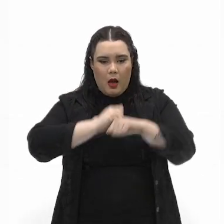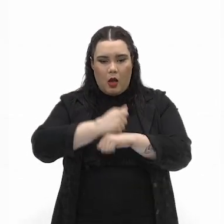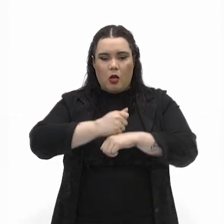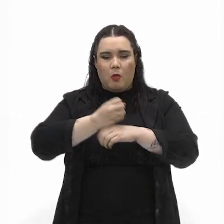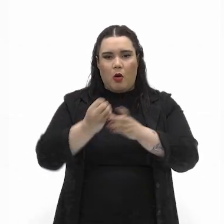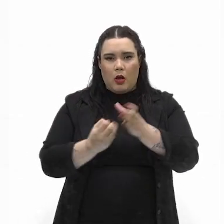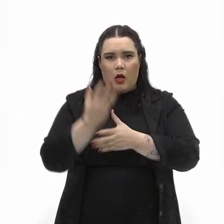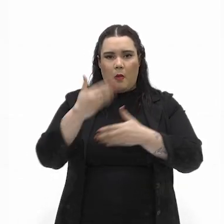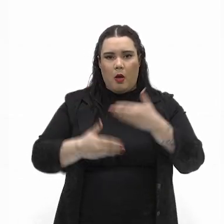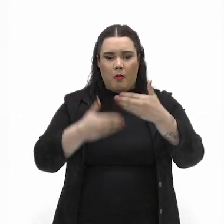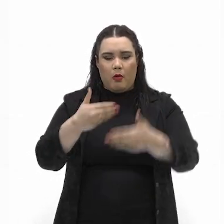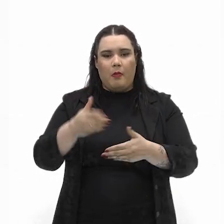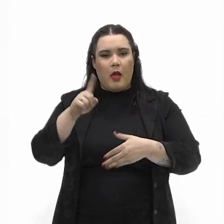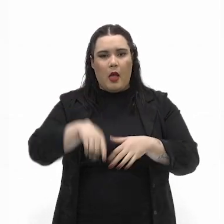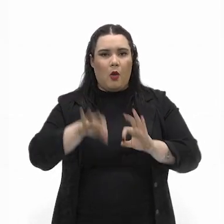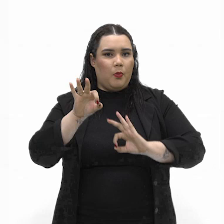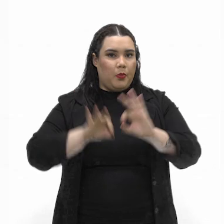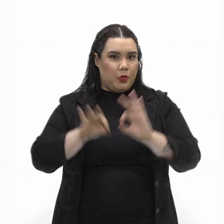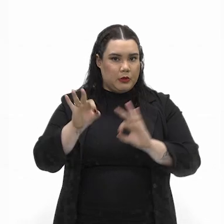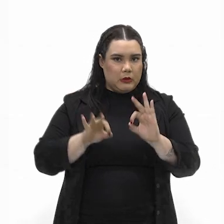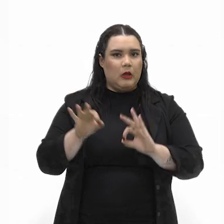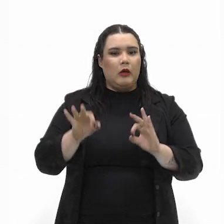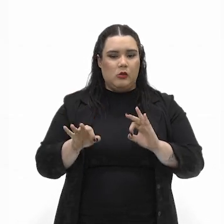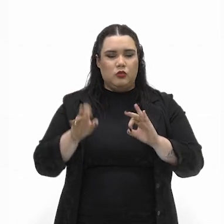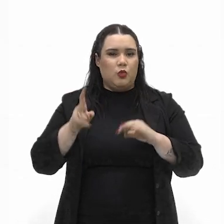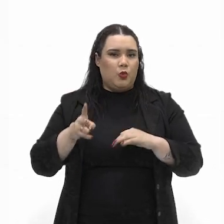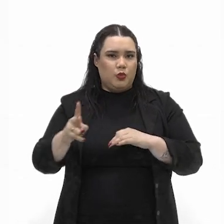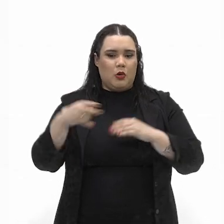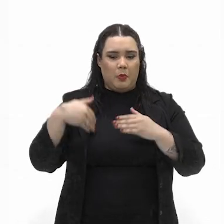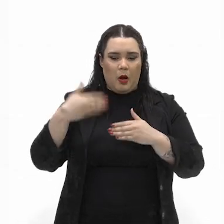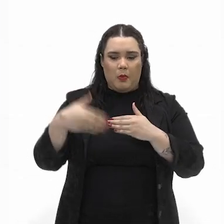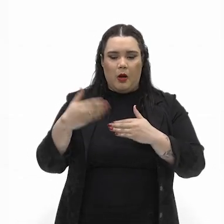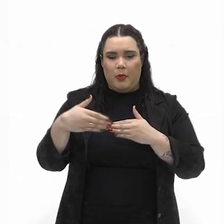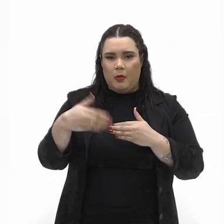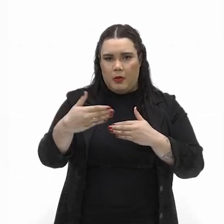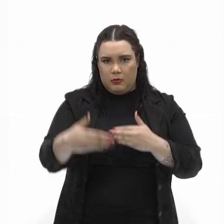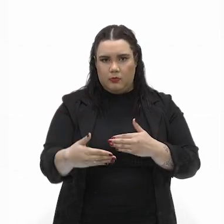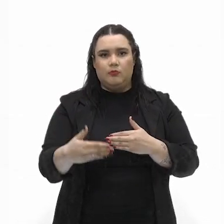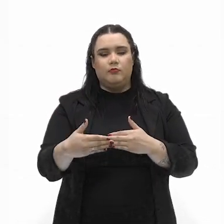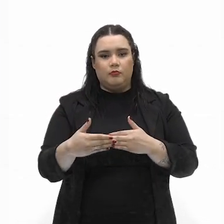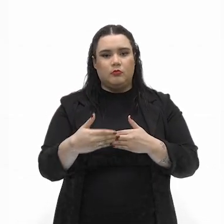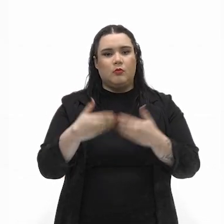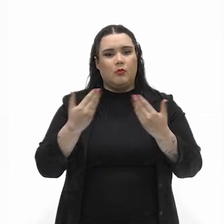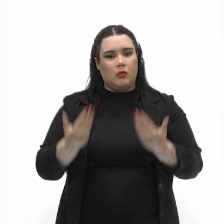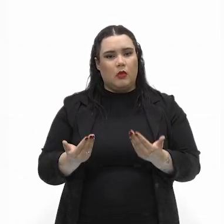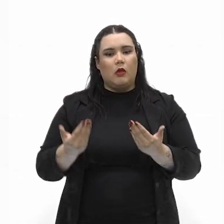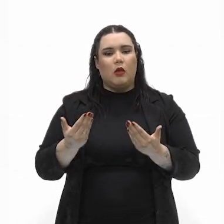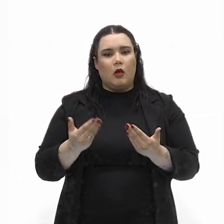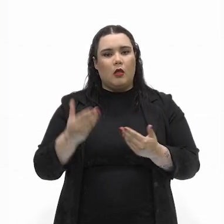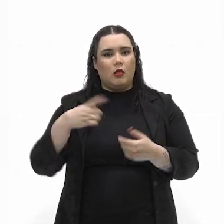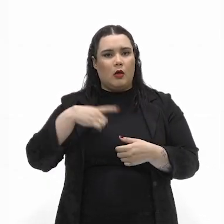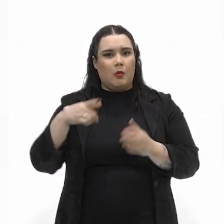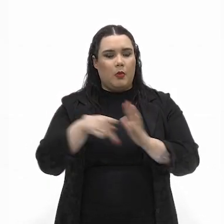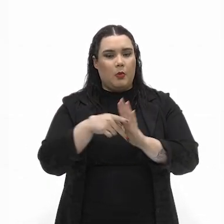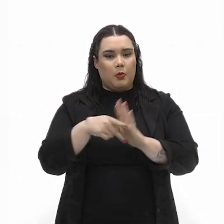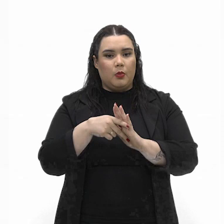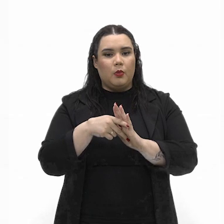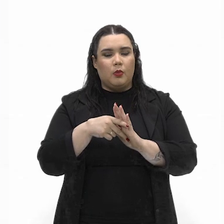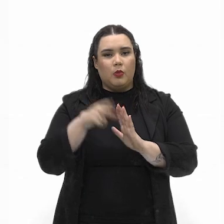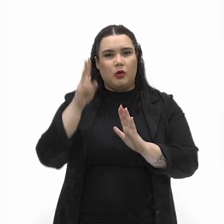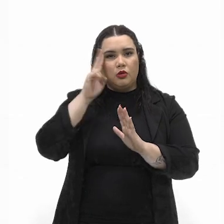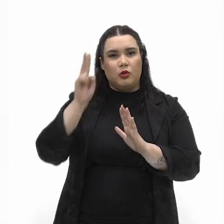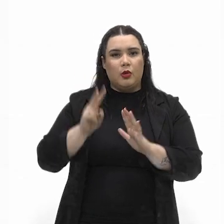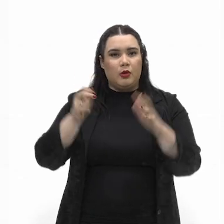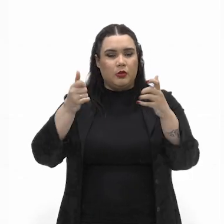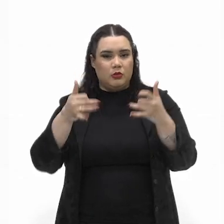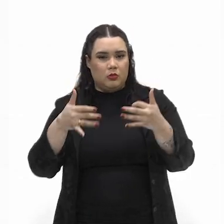pesados. Disse na história, né? Disse aí na evolução do universo, que o último elemento que vai se formar lá no Sol é ferro, tá? Então, nosso Sol vai virar uma